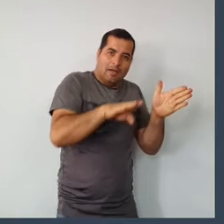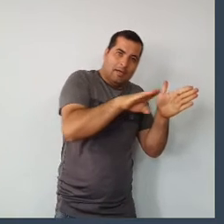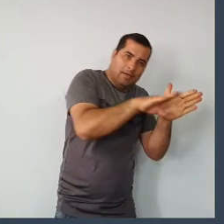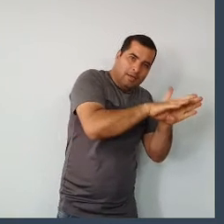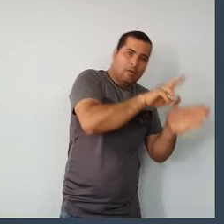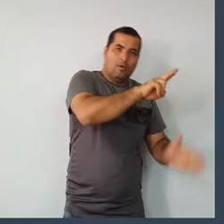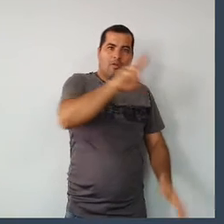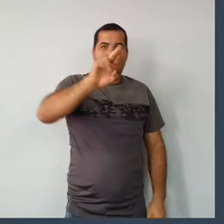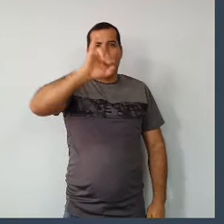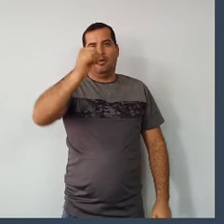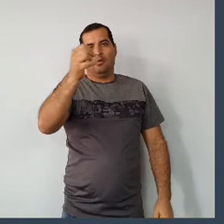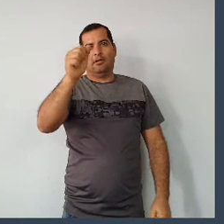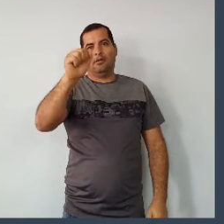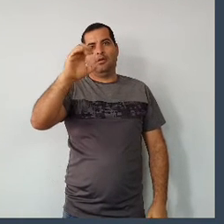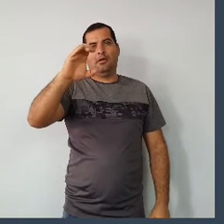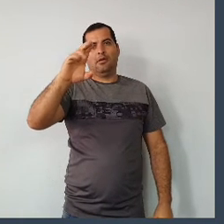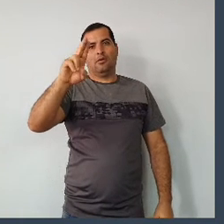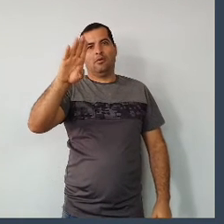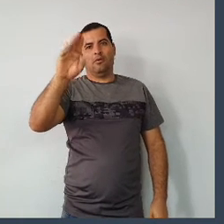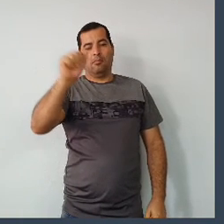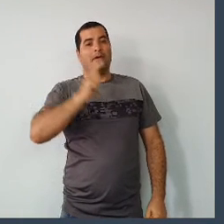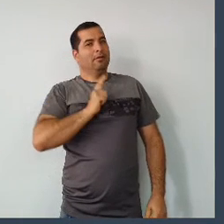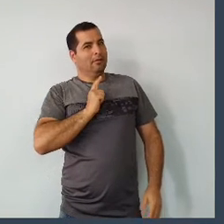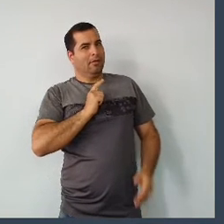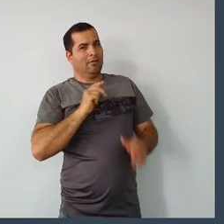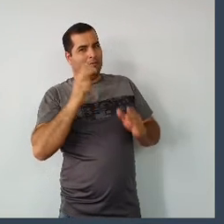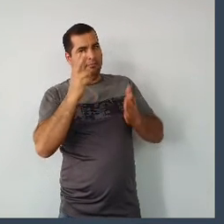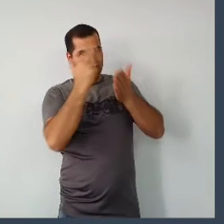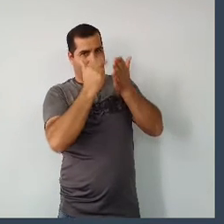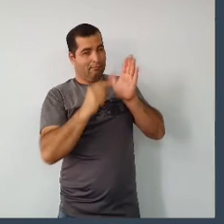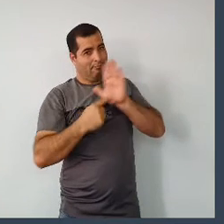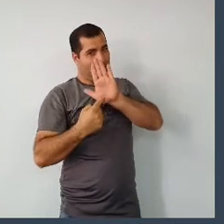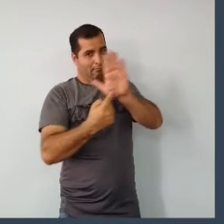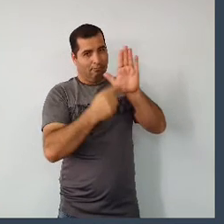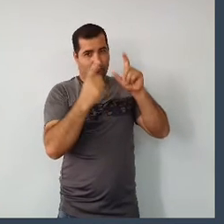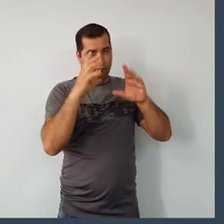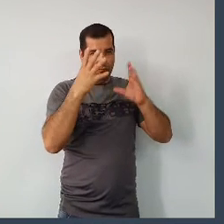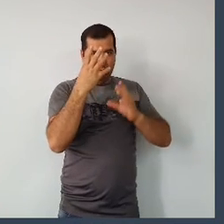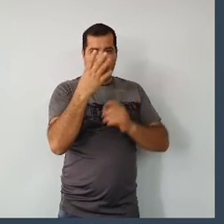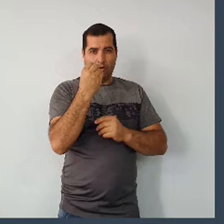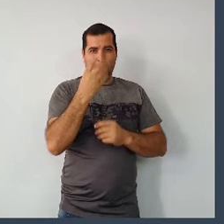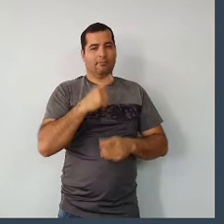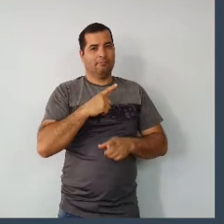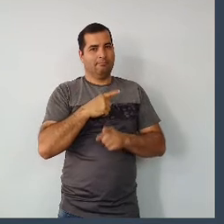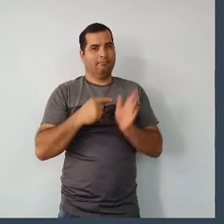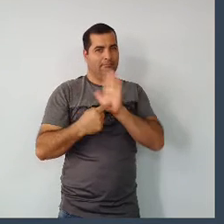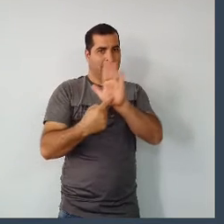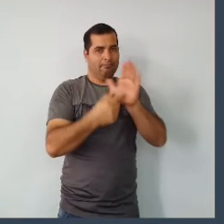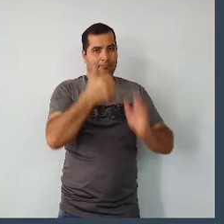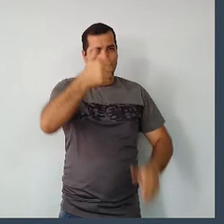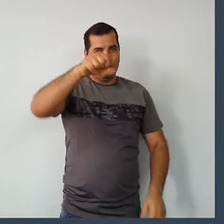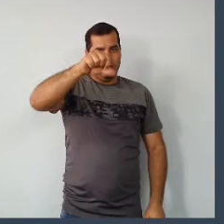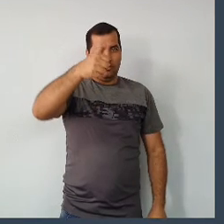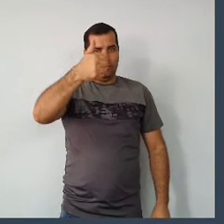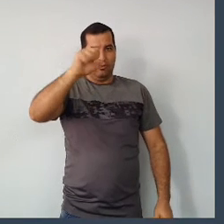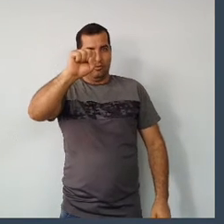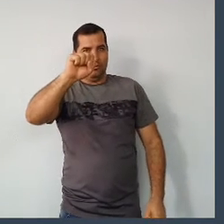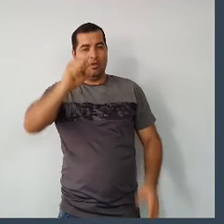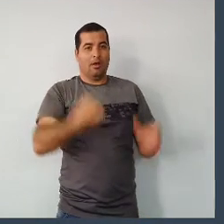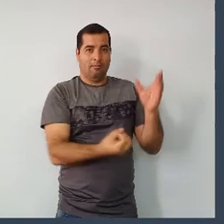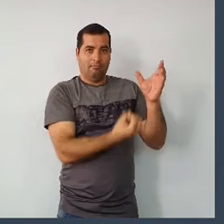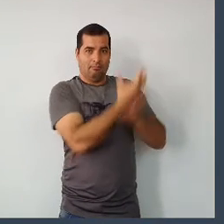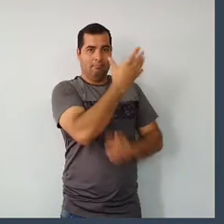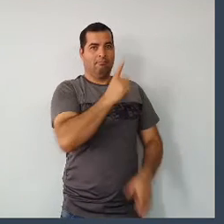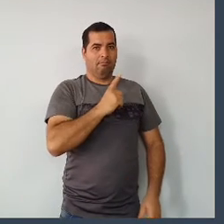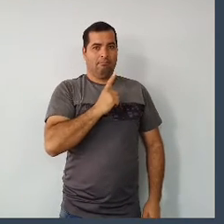a estação Jacuba. Olhem a imagem da Estação Jacuba no ano de 1918, um ano